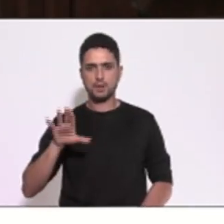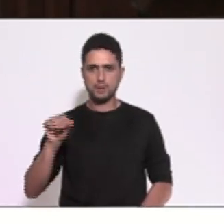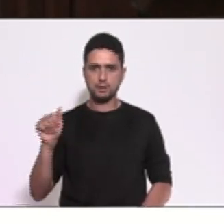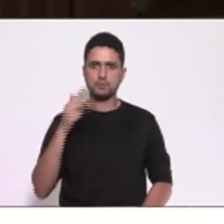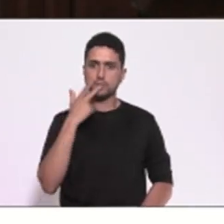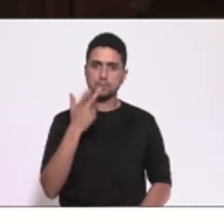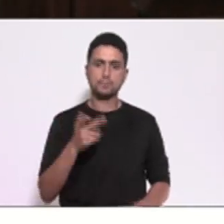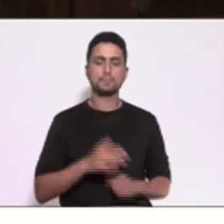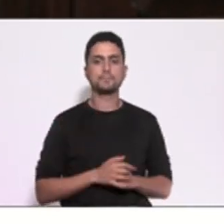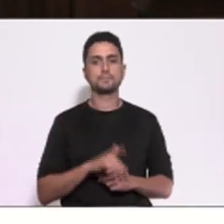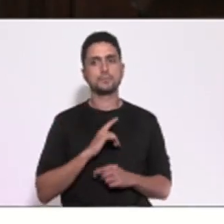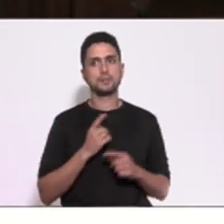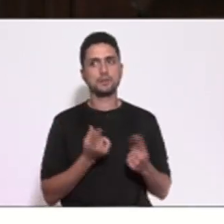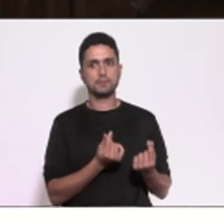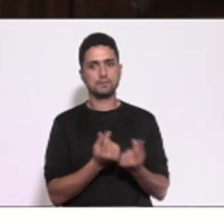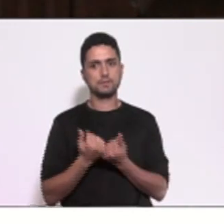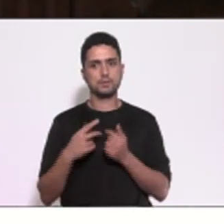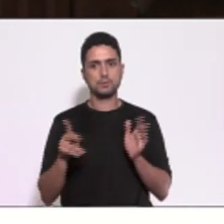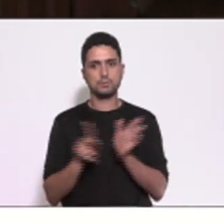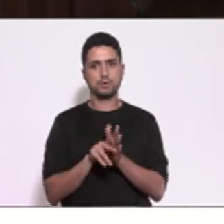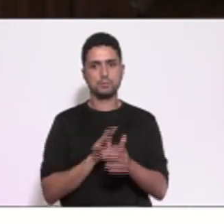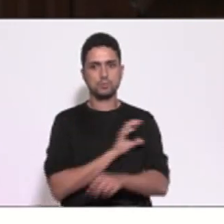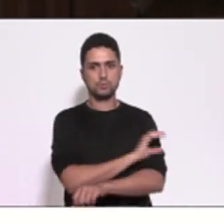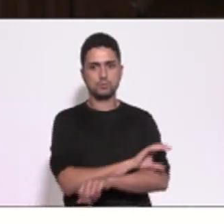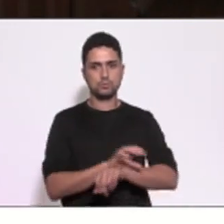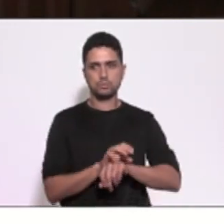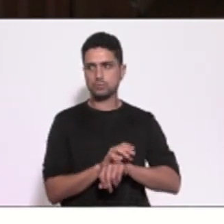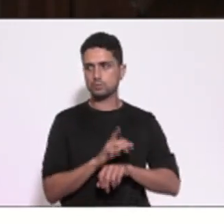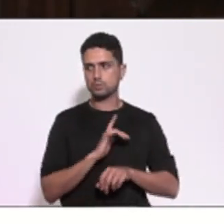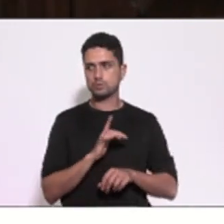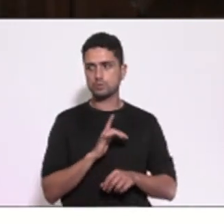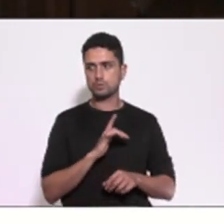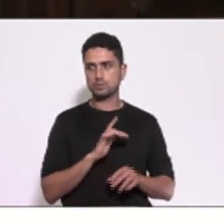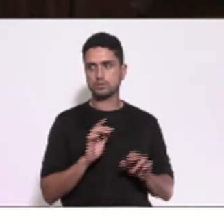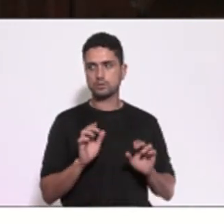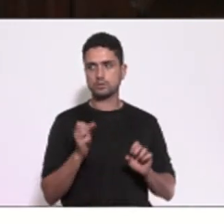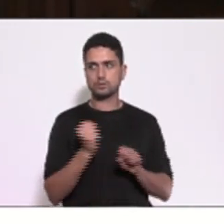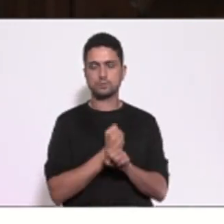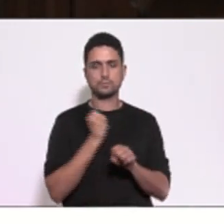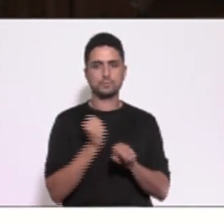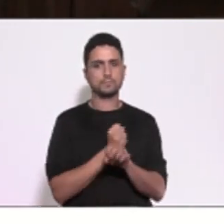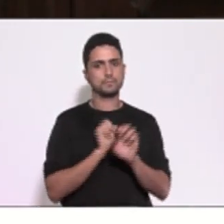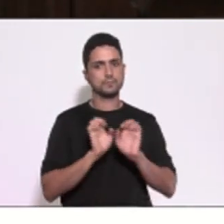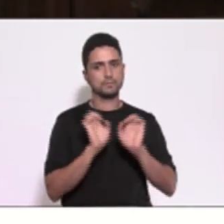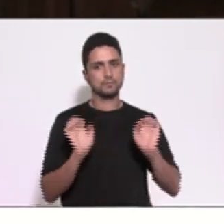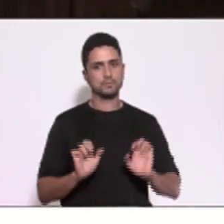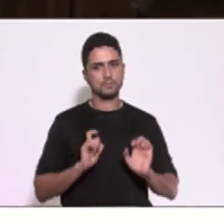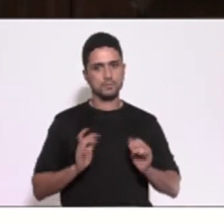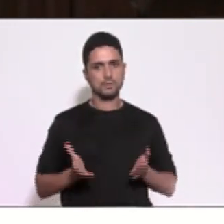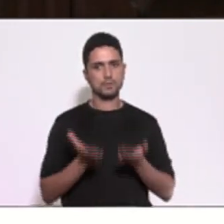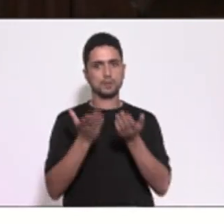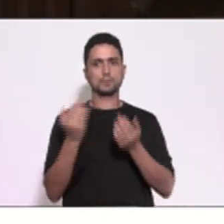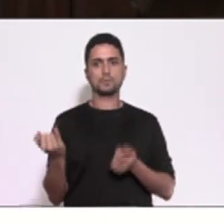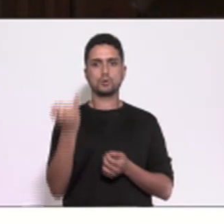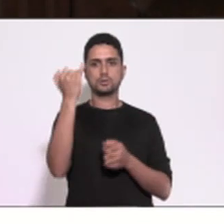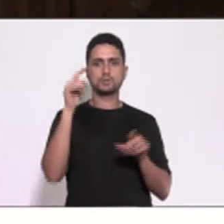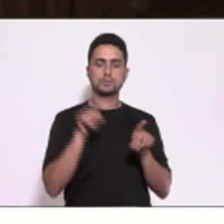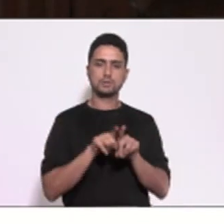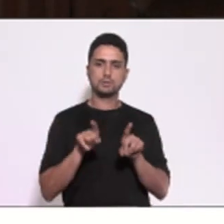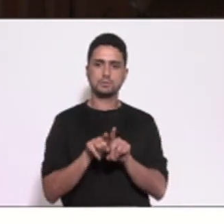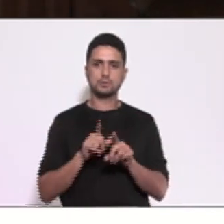considerando o valor cultural das edificações e a importância de se